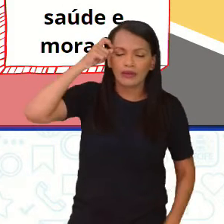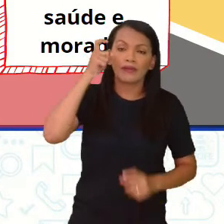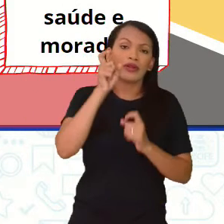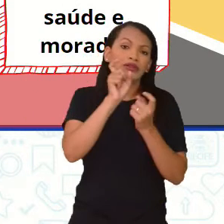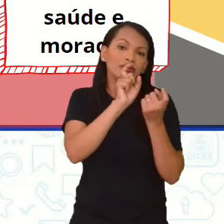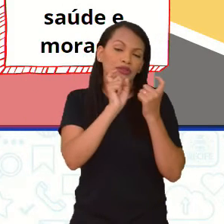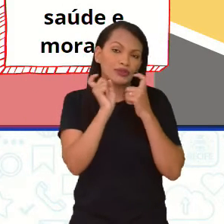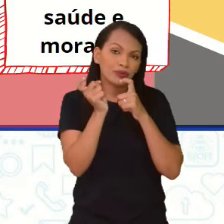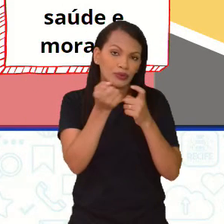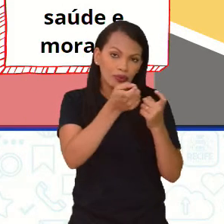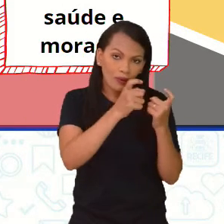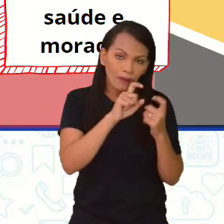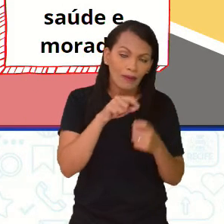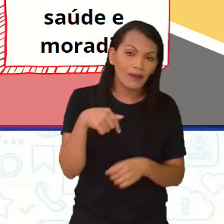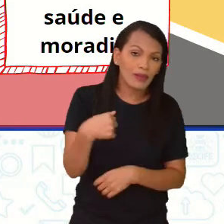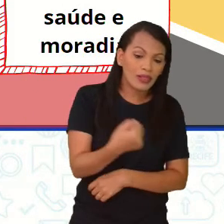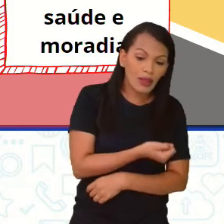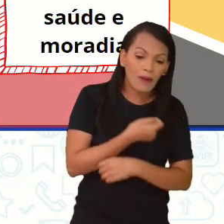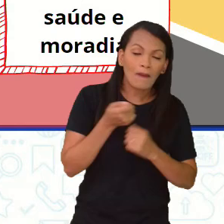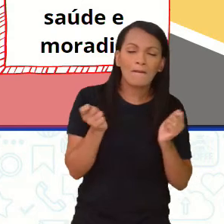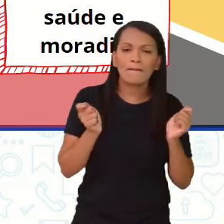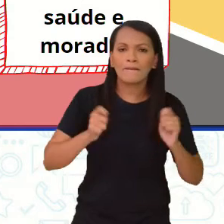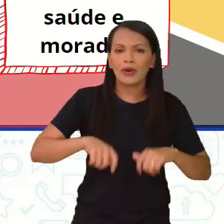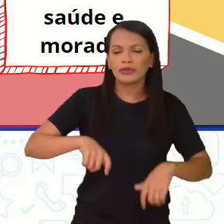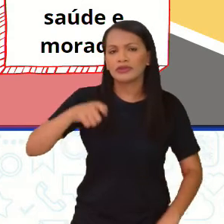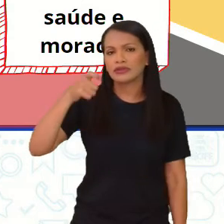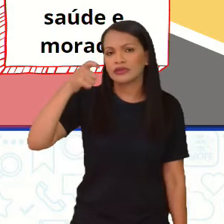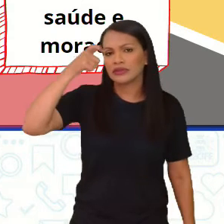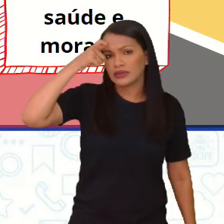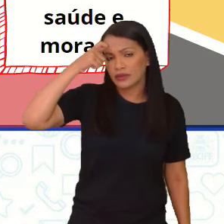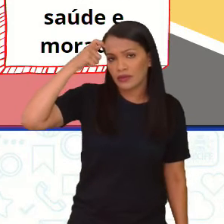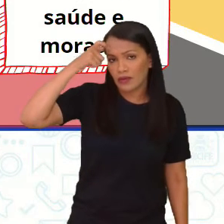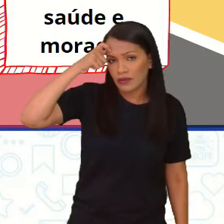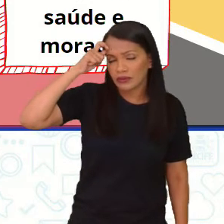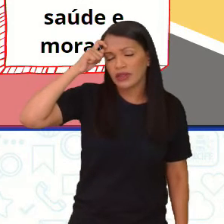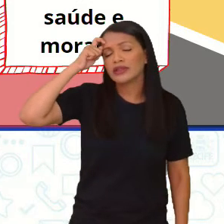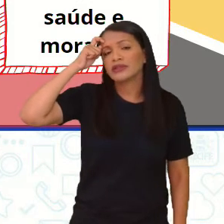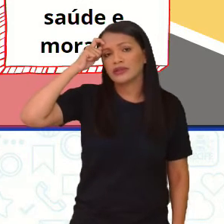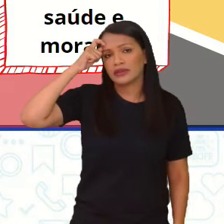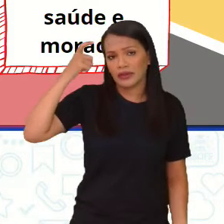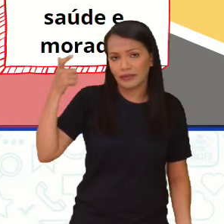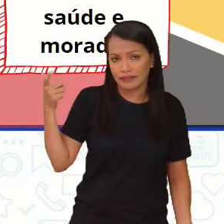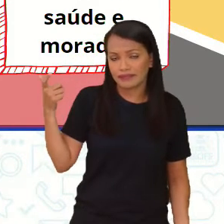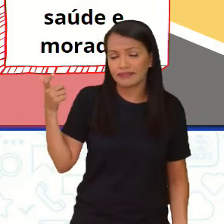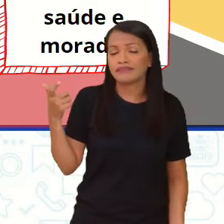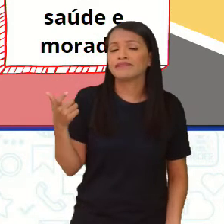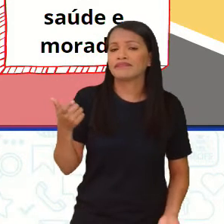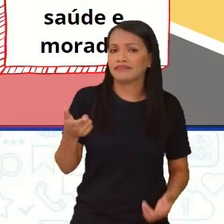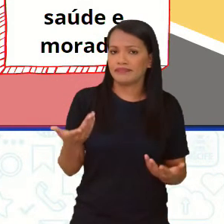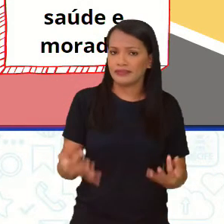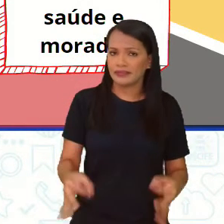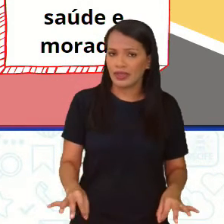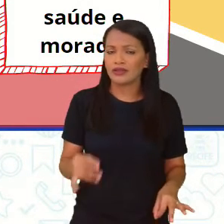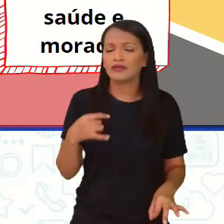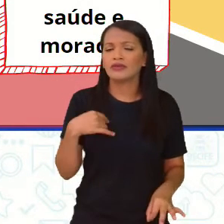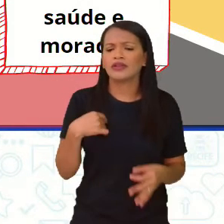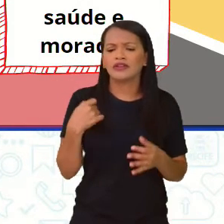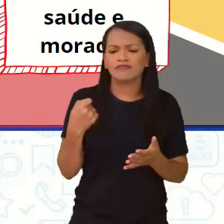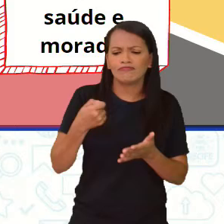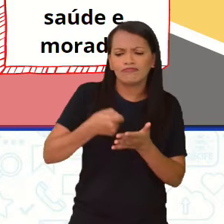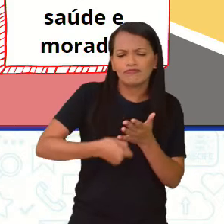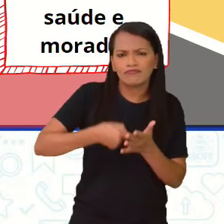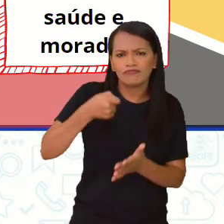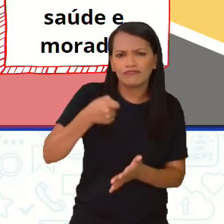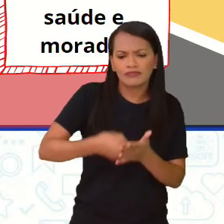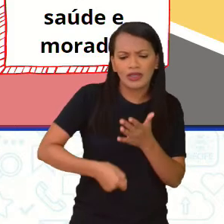discussão, para que a gente possa se conscientizar e trabalhar no intuito, né, de forçar